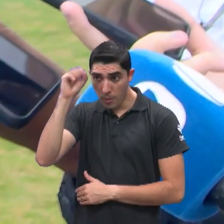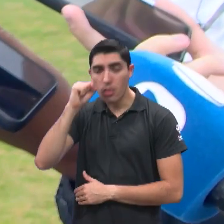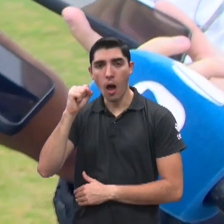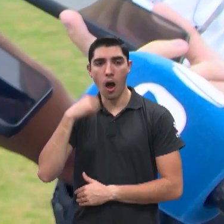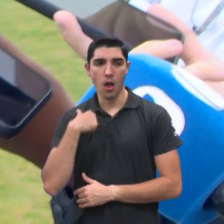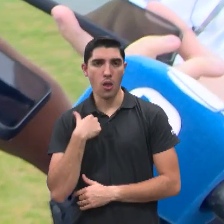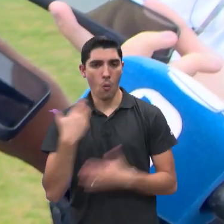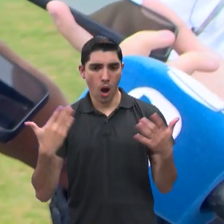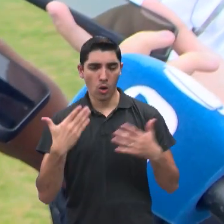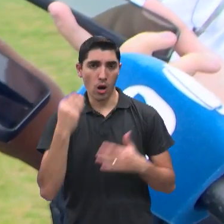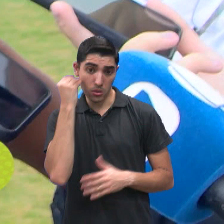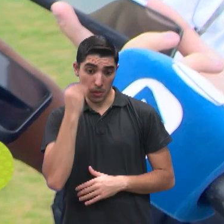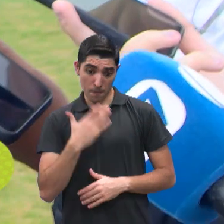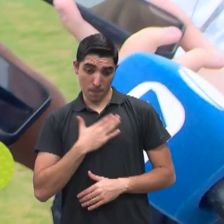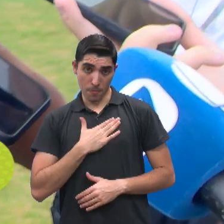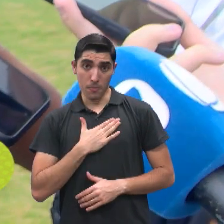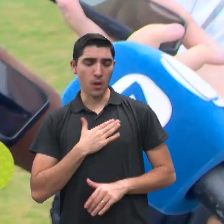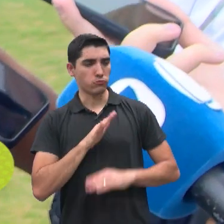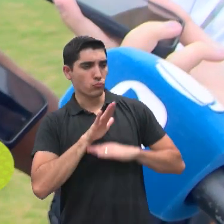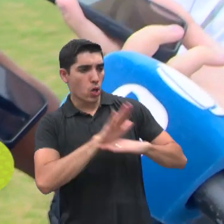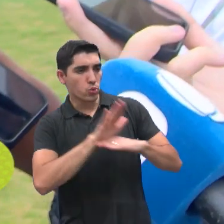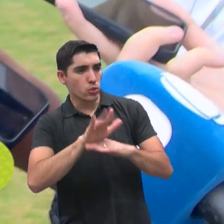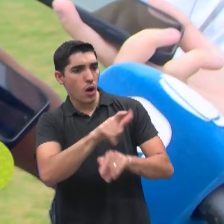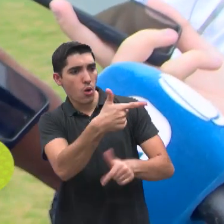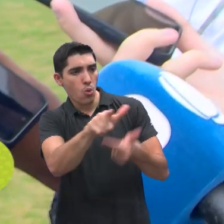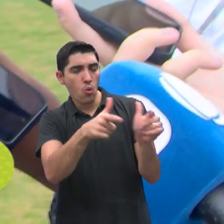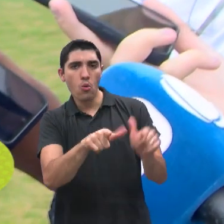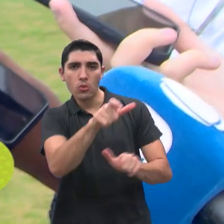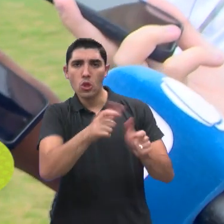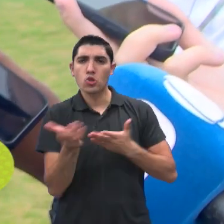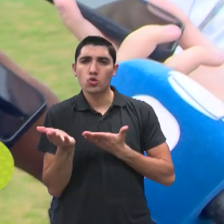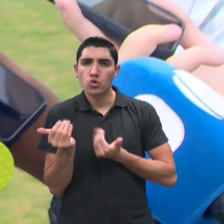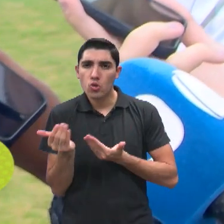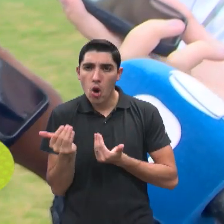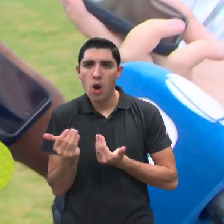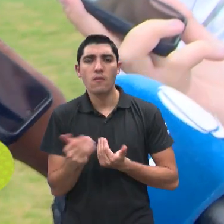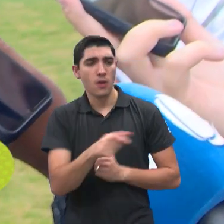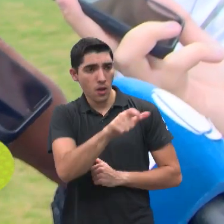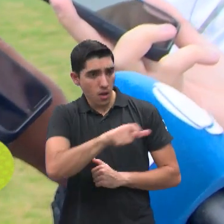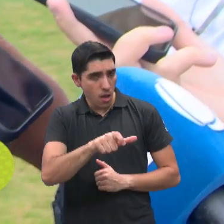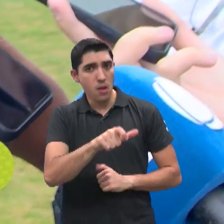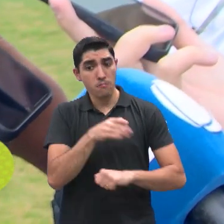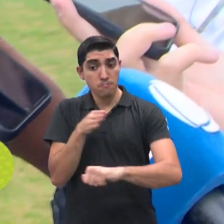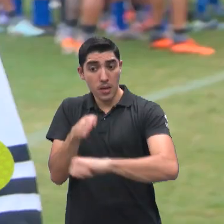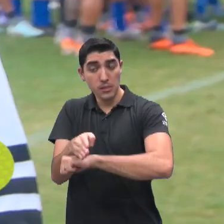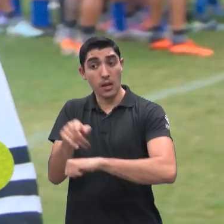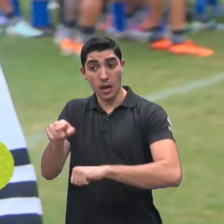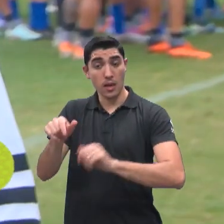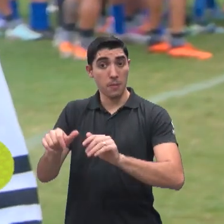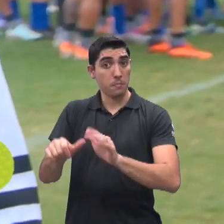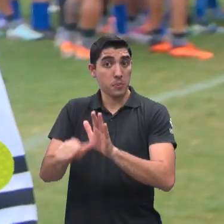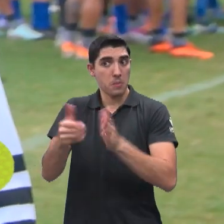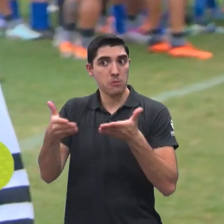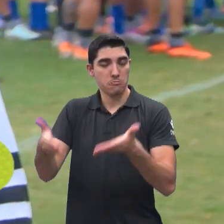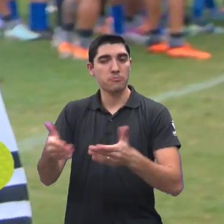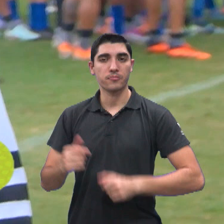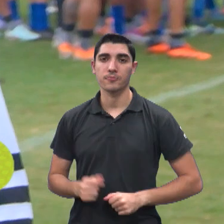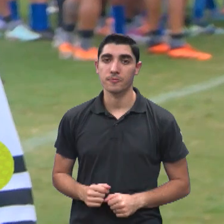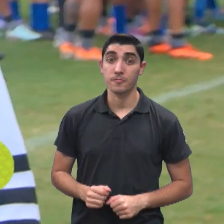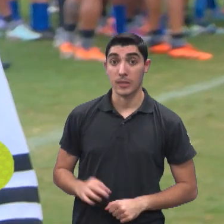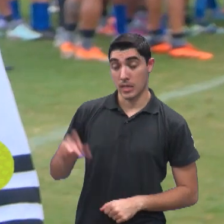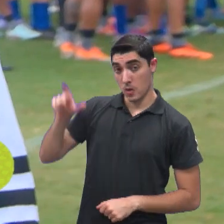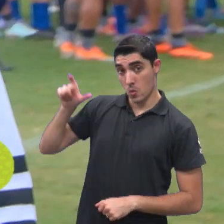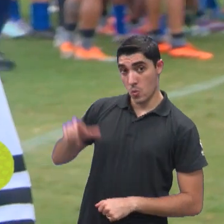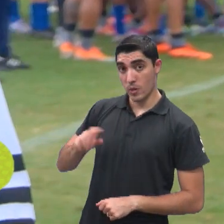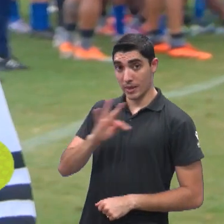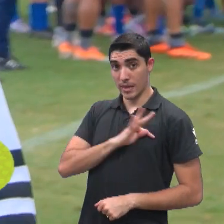Ajudar os meninos aí que estão começando agora, os meninos que vão disputar uma competição grande como essa. Marcelo Marelli também comentou